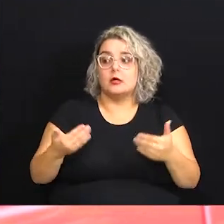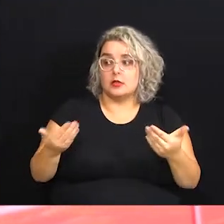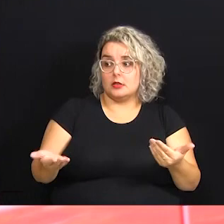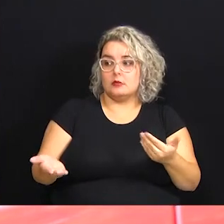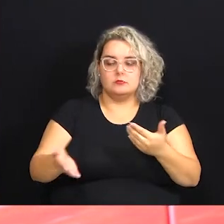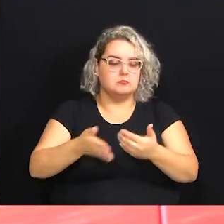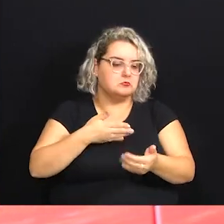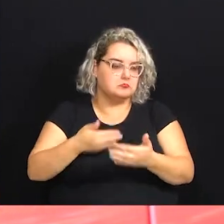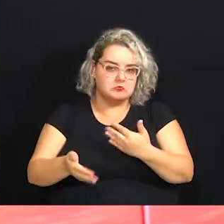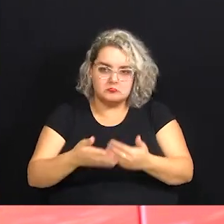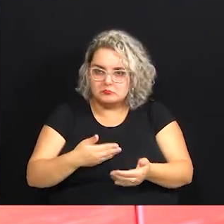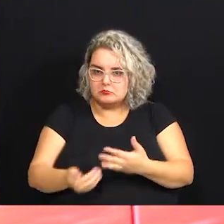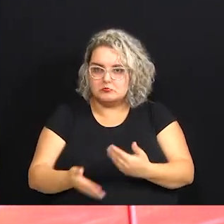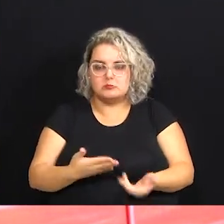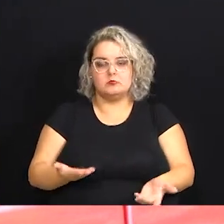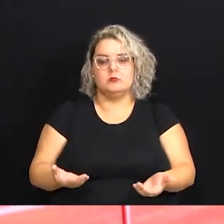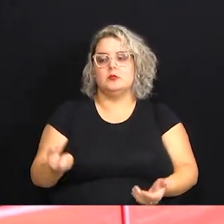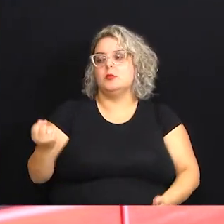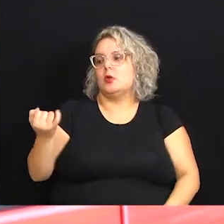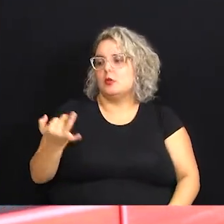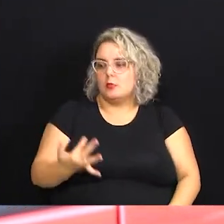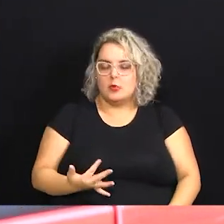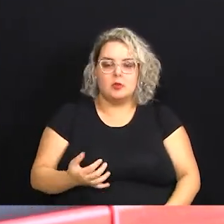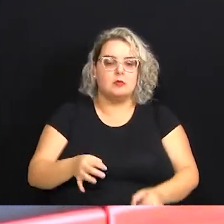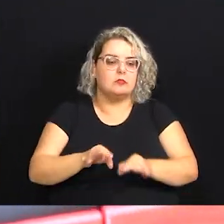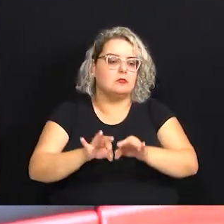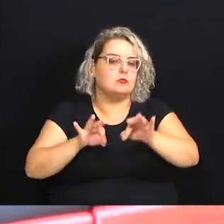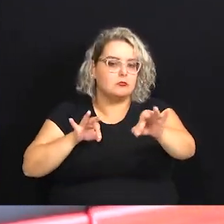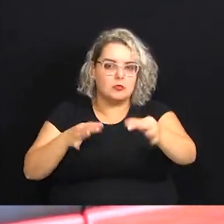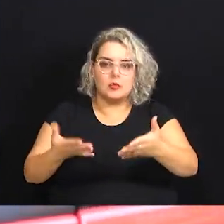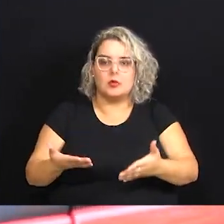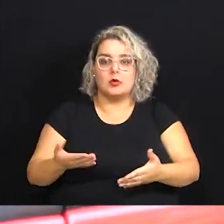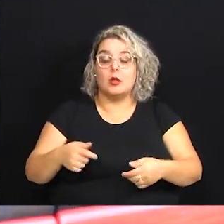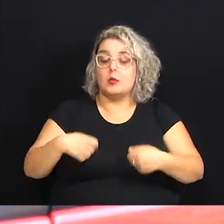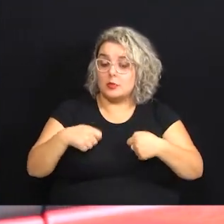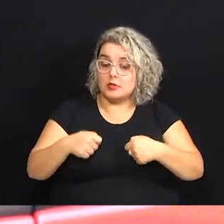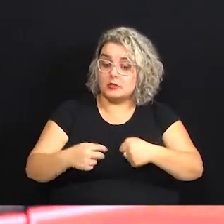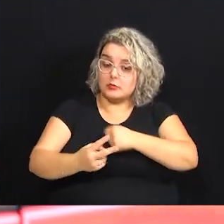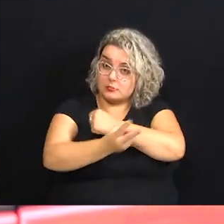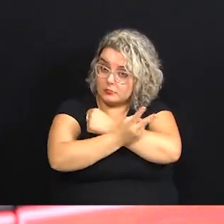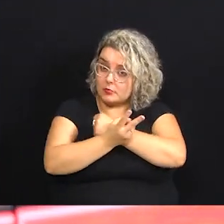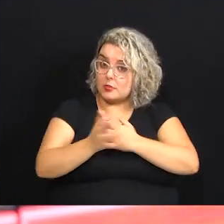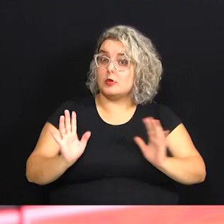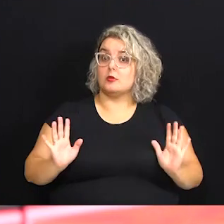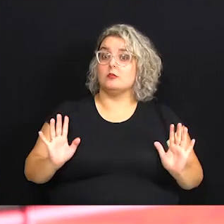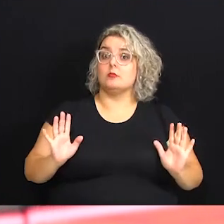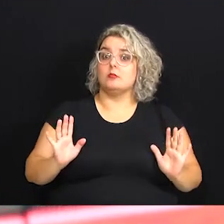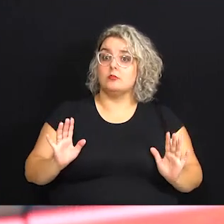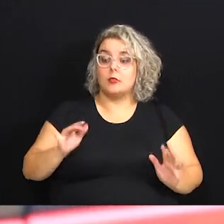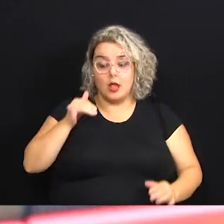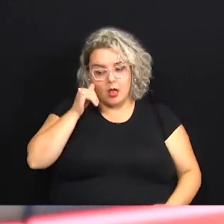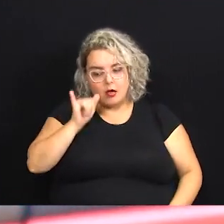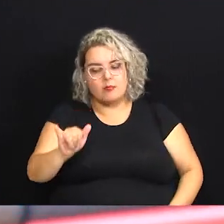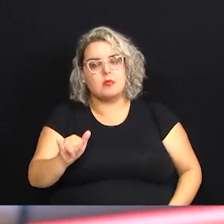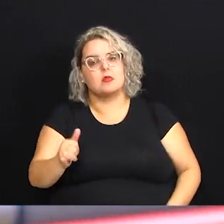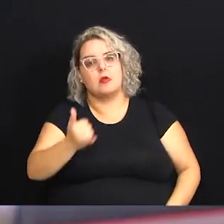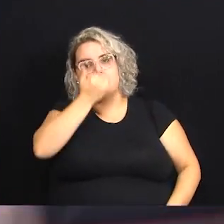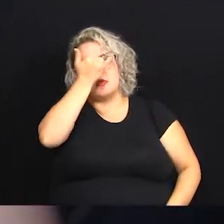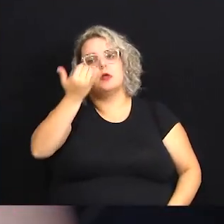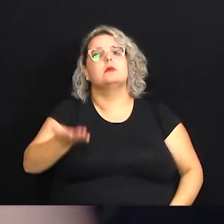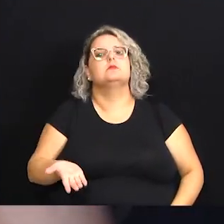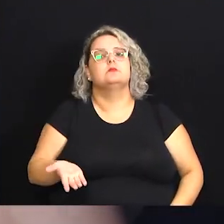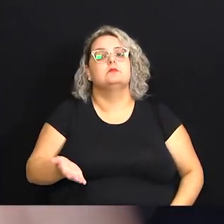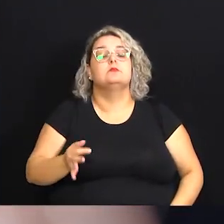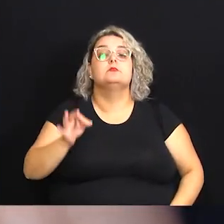Então, independente disso, da quantidade ou do tamanho do trajeto, eu tenho que me prevenir, eu tenho sempre que me cuidar. No entanto,